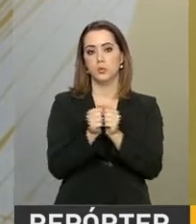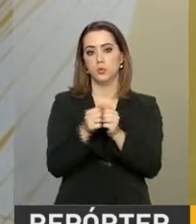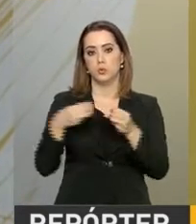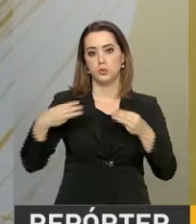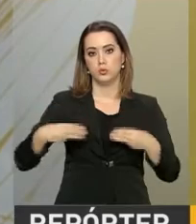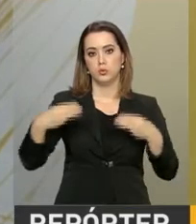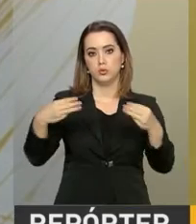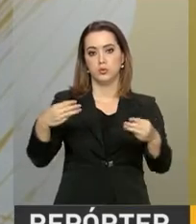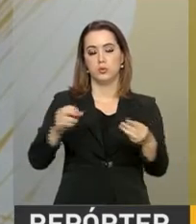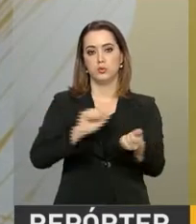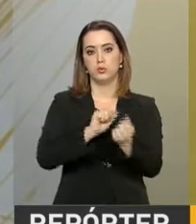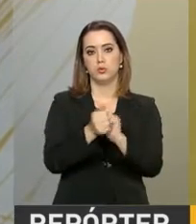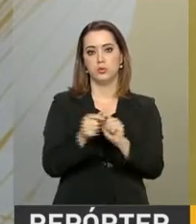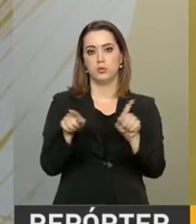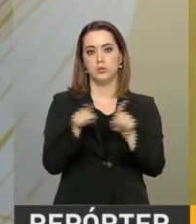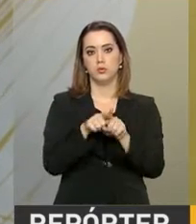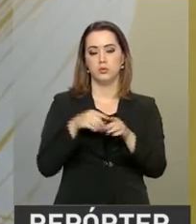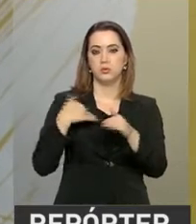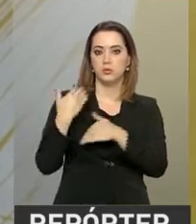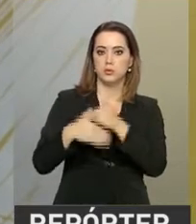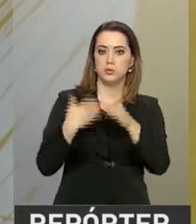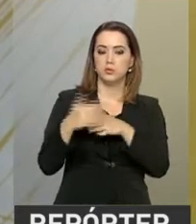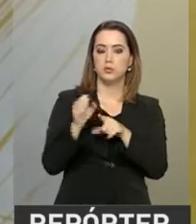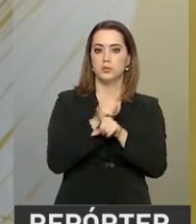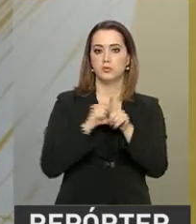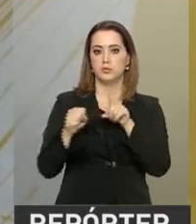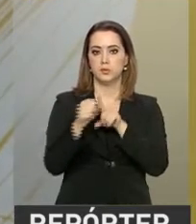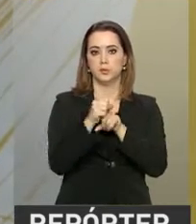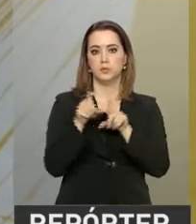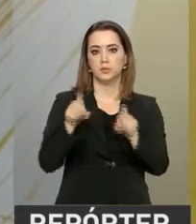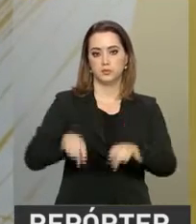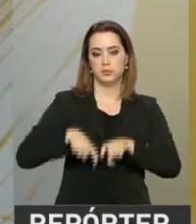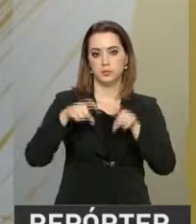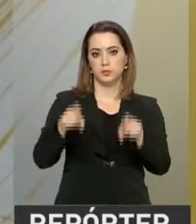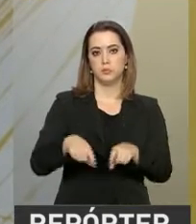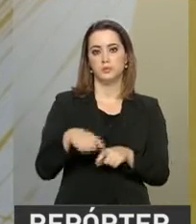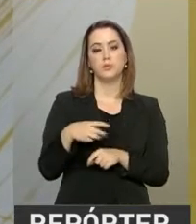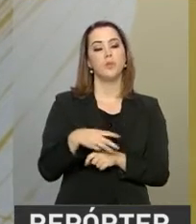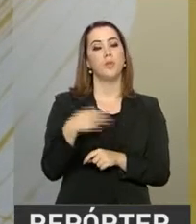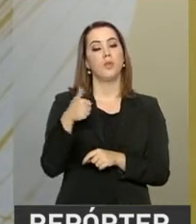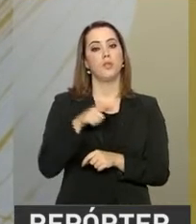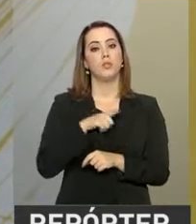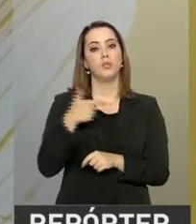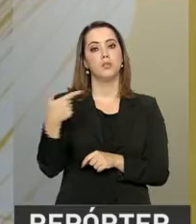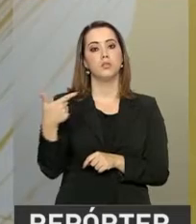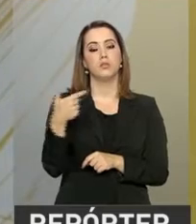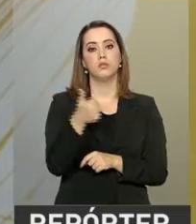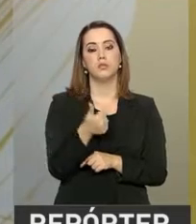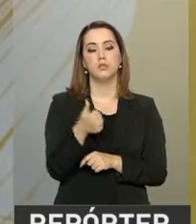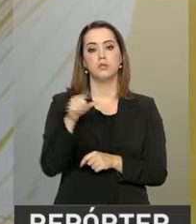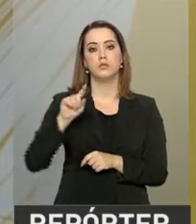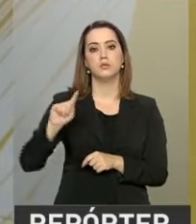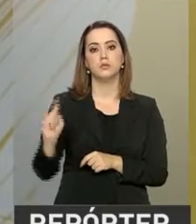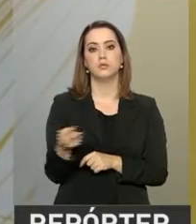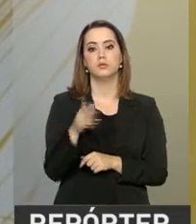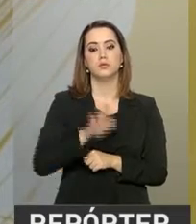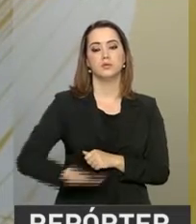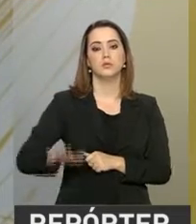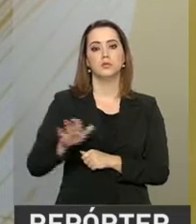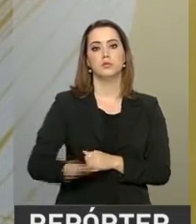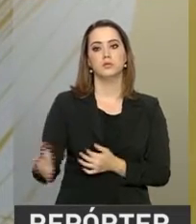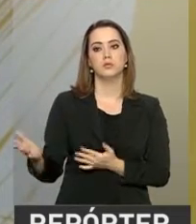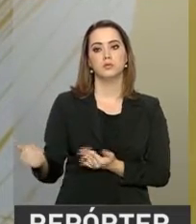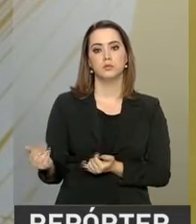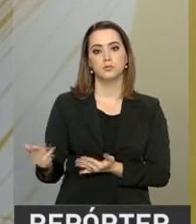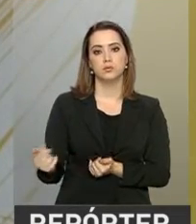Defesa, do Esporte e do Desenvolvimento Social e Agrário. Ele atende cerca de 21 mil crianças e adolescentes em